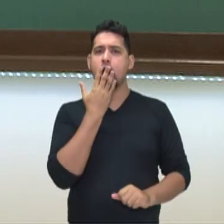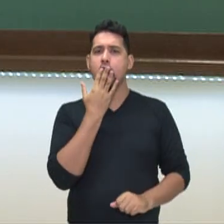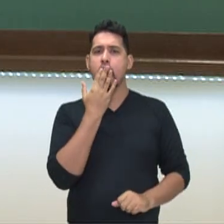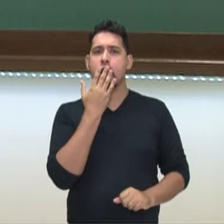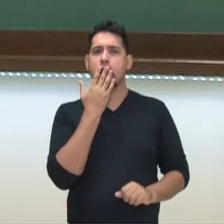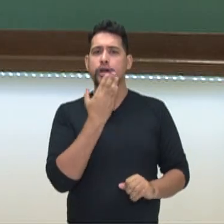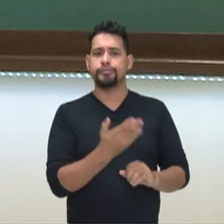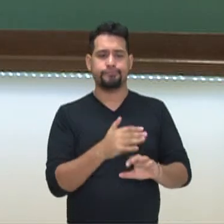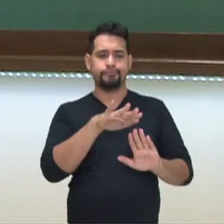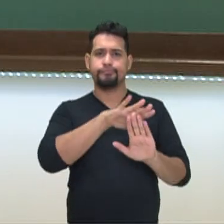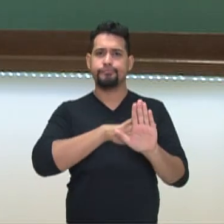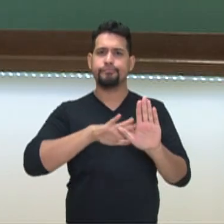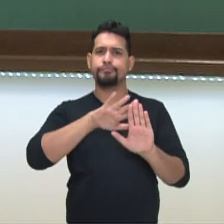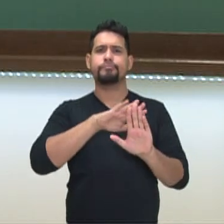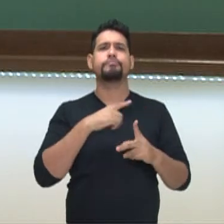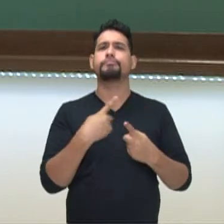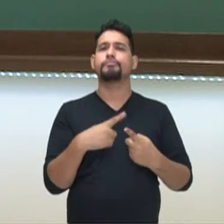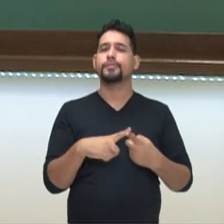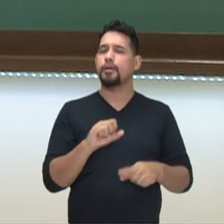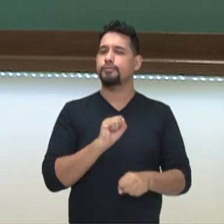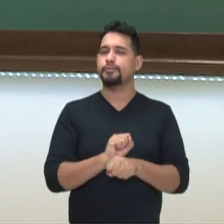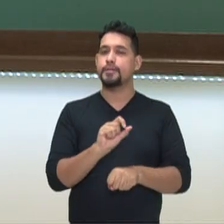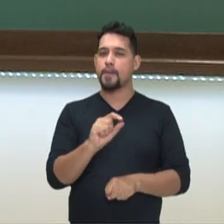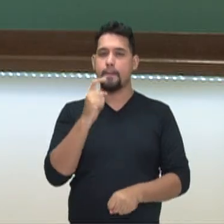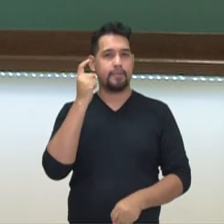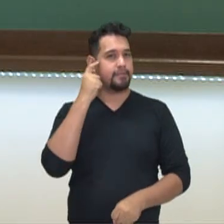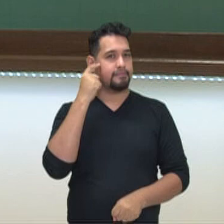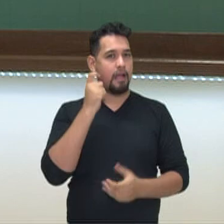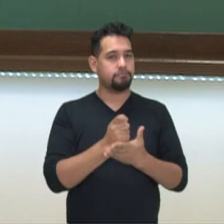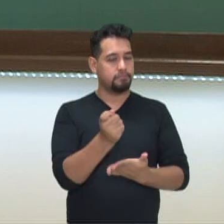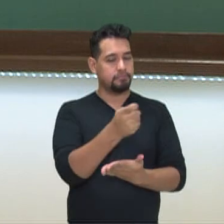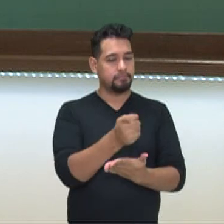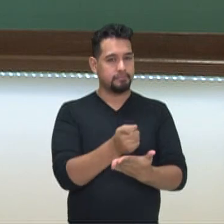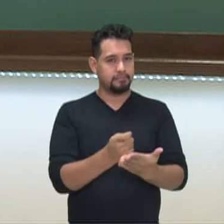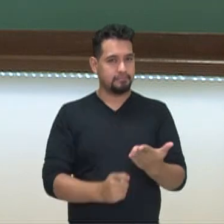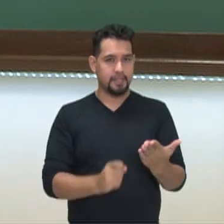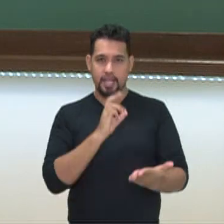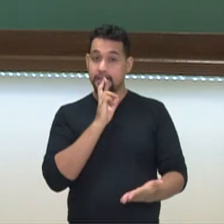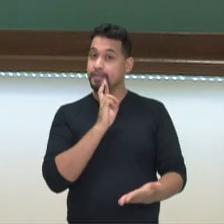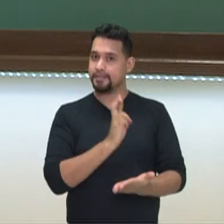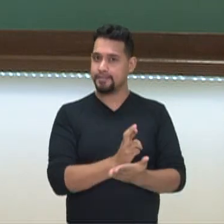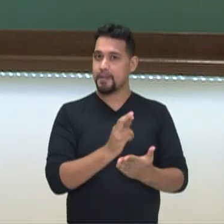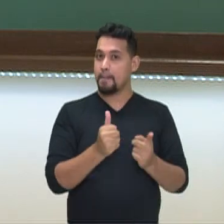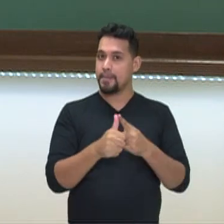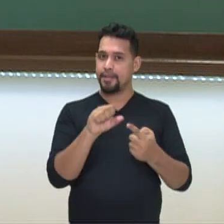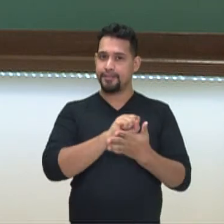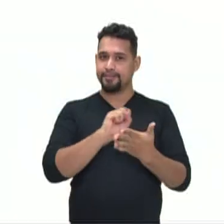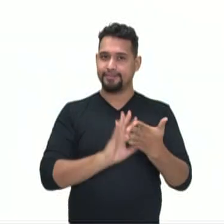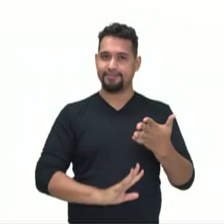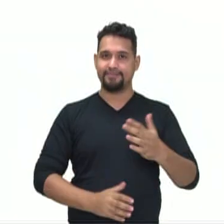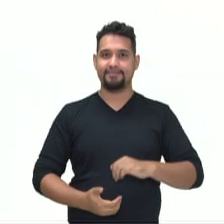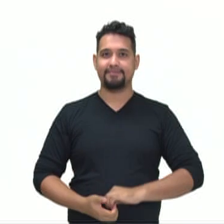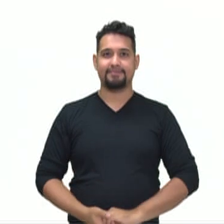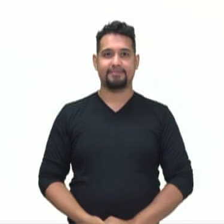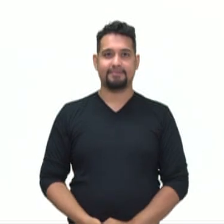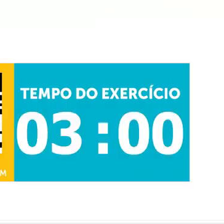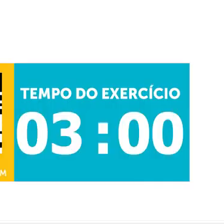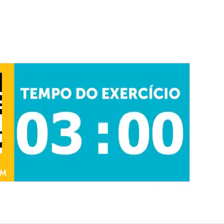cores da imagem da logomarca? Um tempo para vocês agora escreverem a resposta para essa primeira atividade.